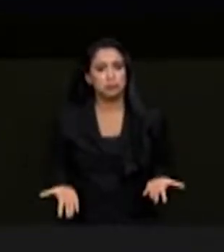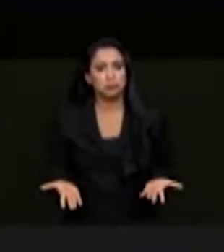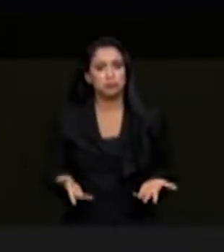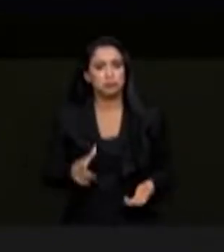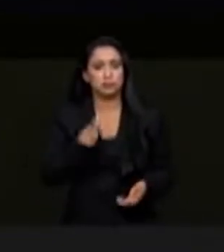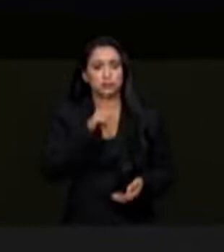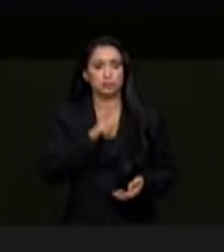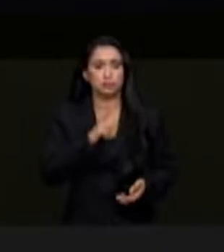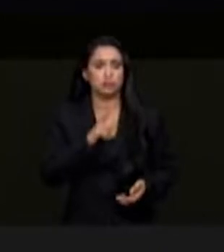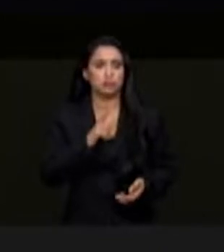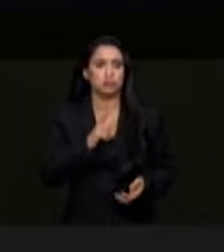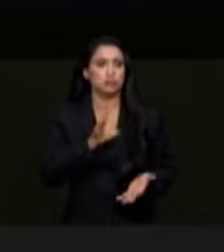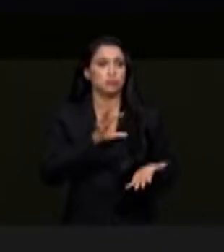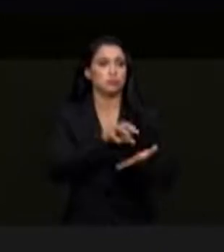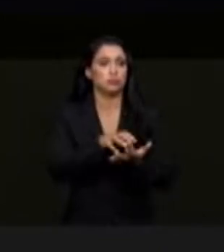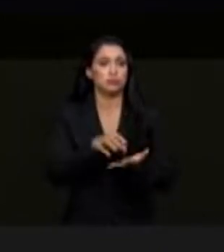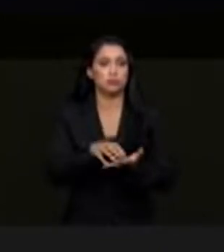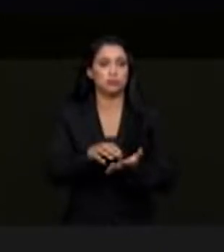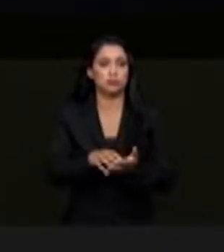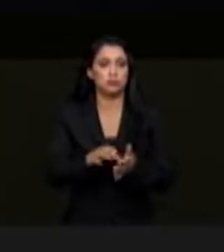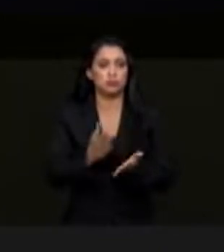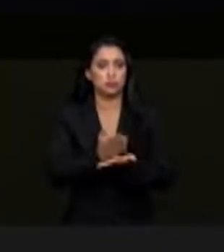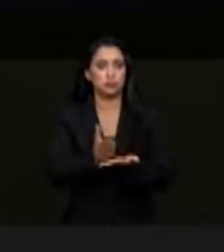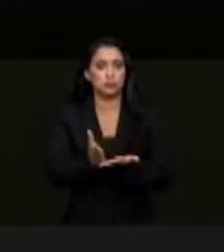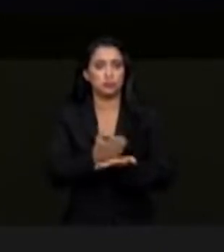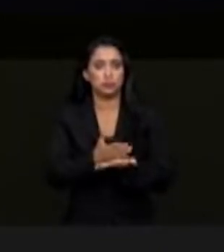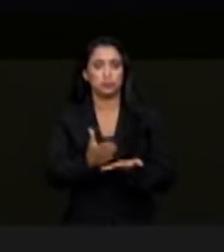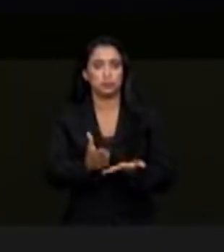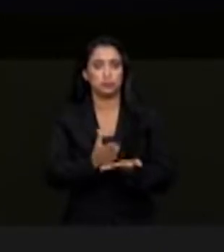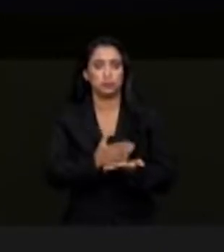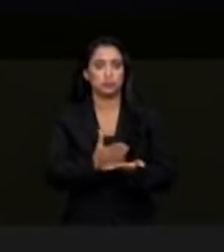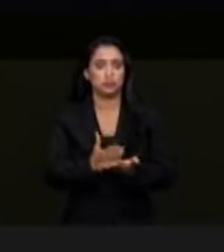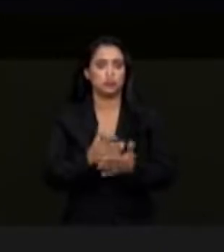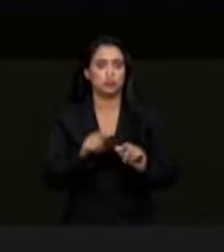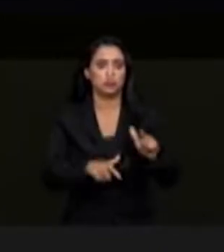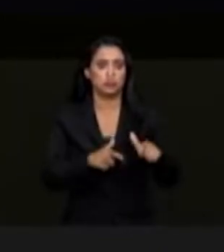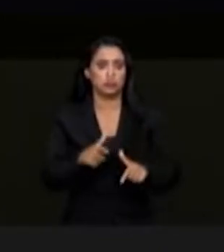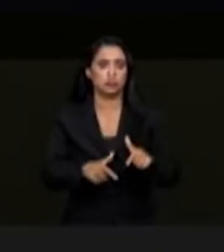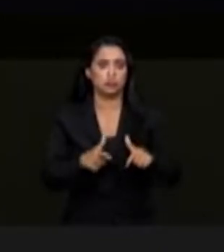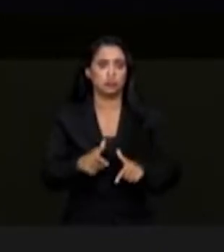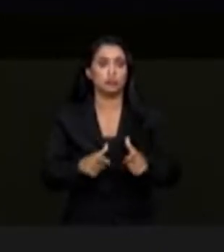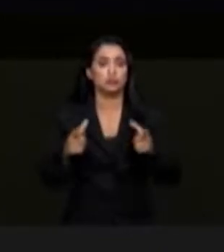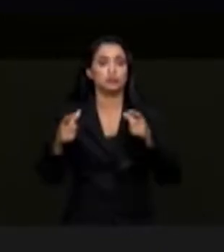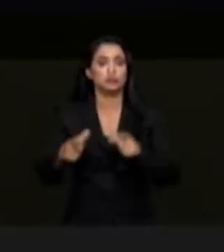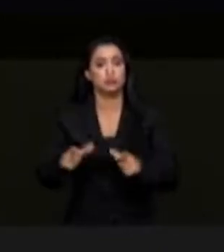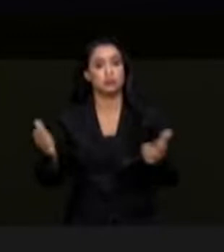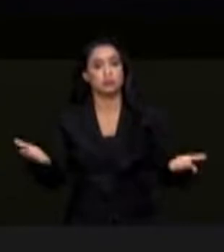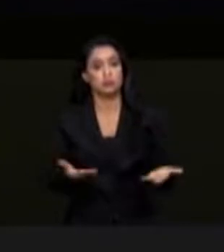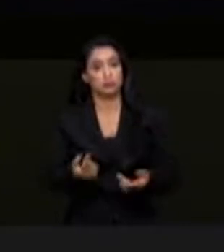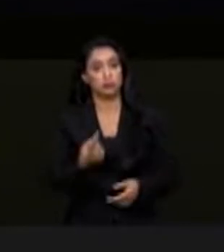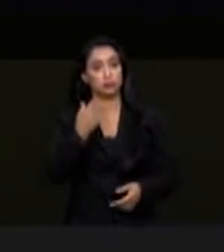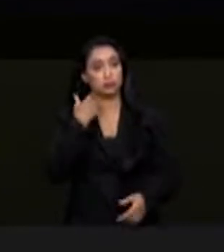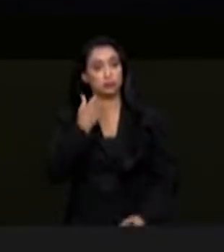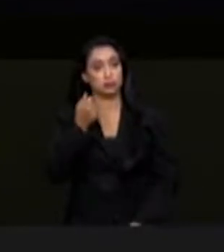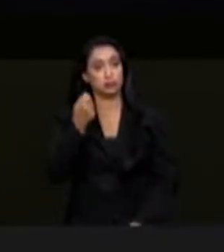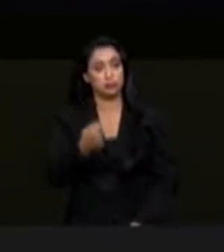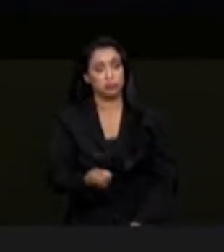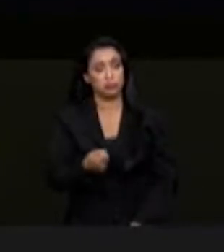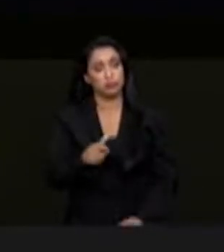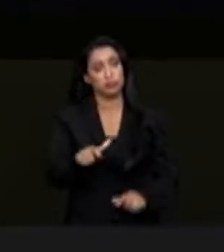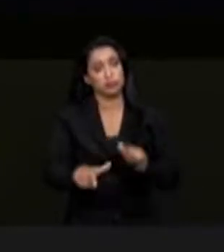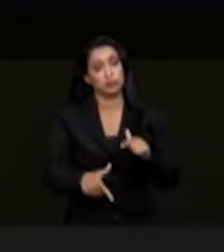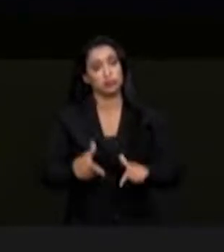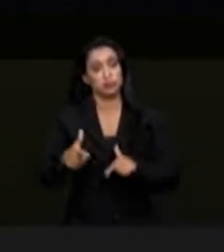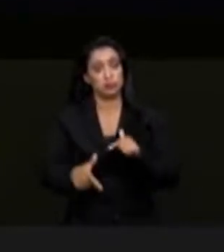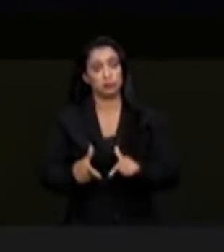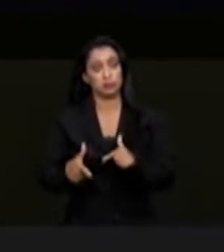se trata de repartição de atribuições, como foi dito por alguns expositores, porque onde hoje apenas um juiz atua,